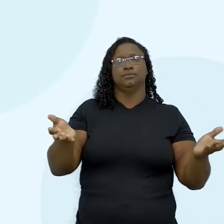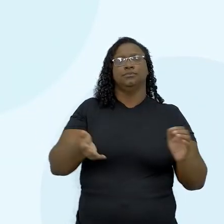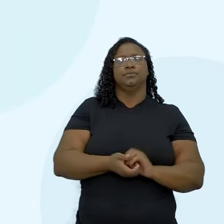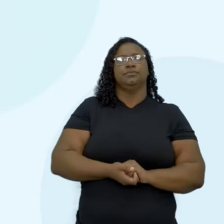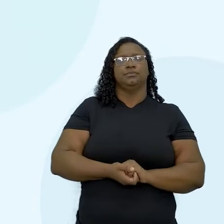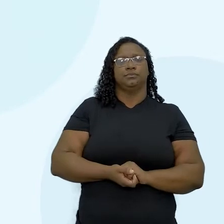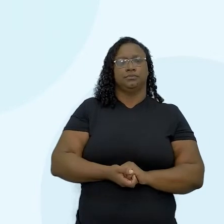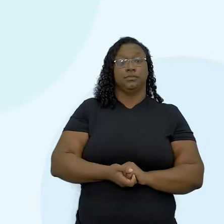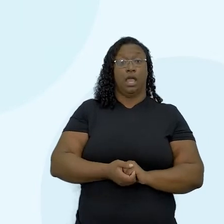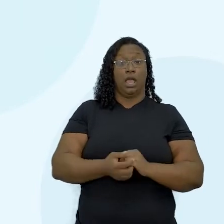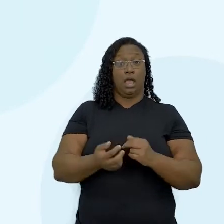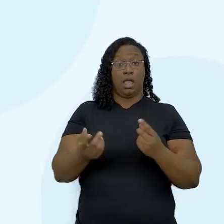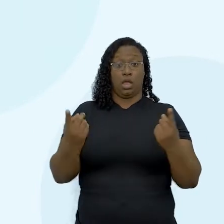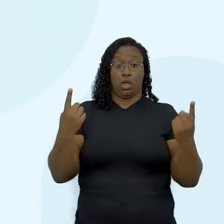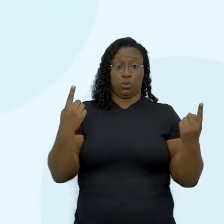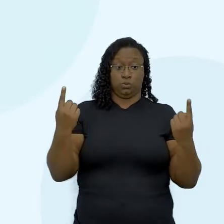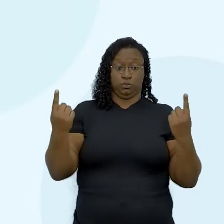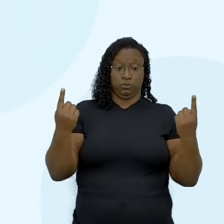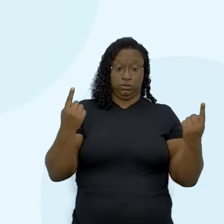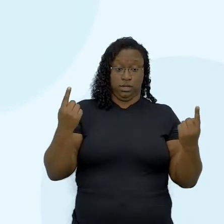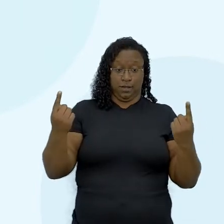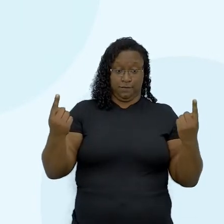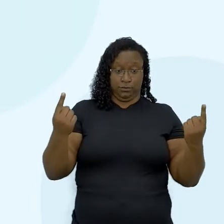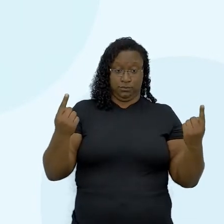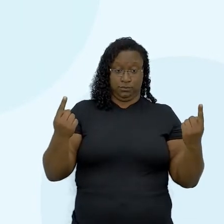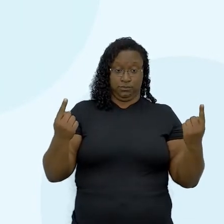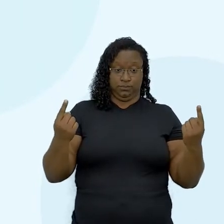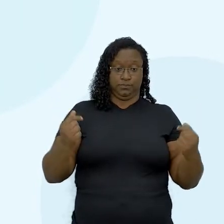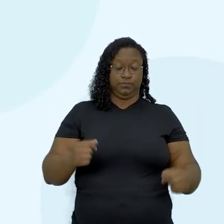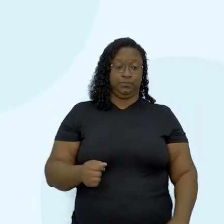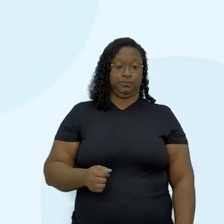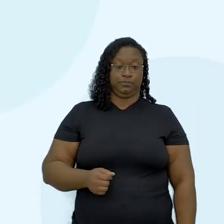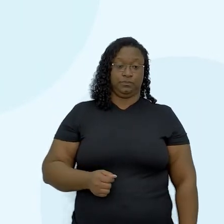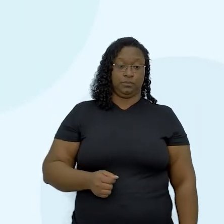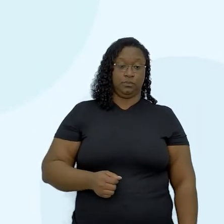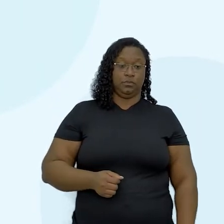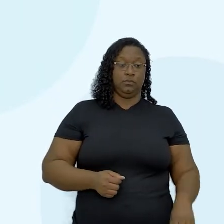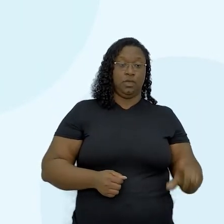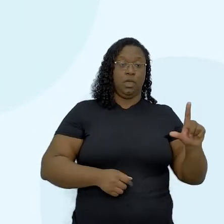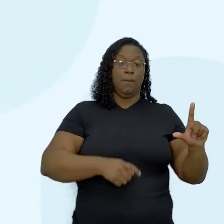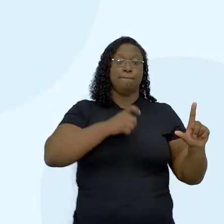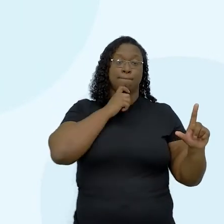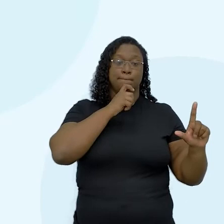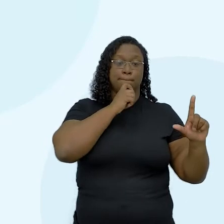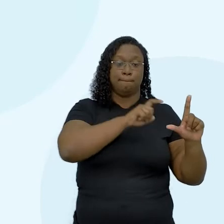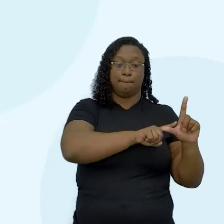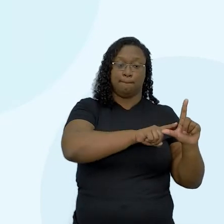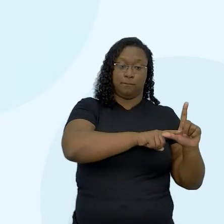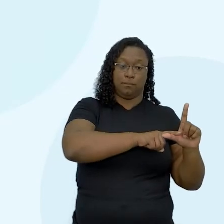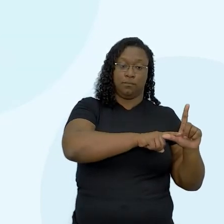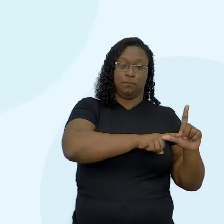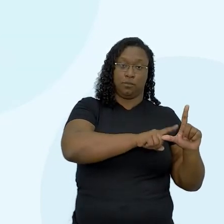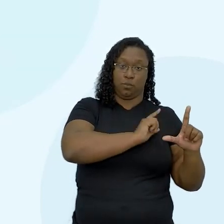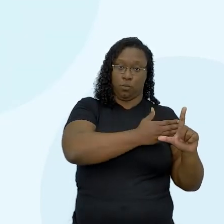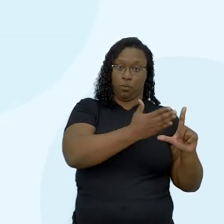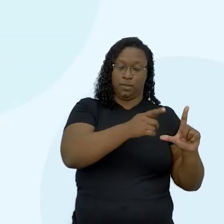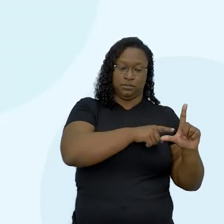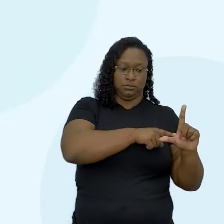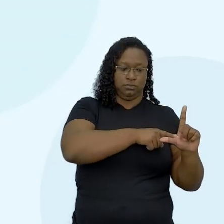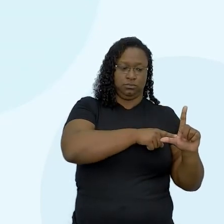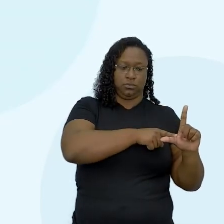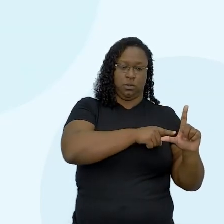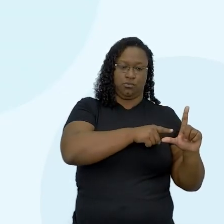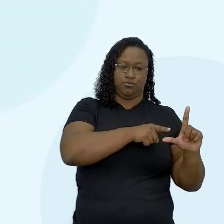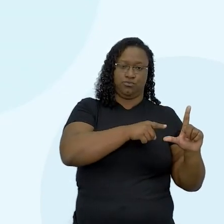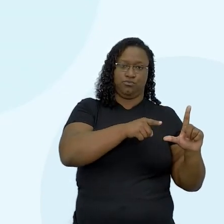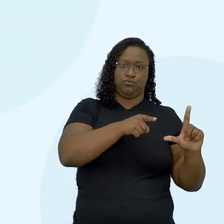gente tem dois gráficos, né? Uma reta verde, que eu coloquei inclinadinha, começa no zero, né? Um eixo de